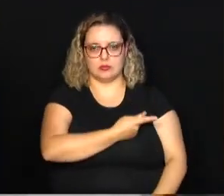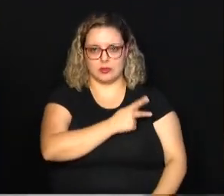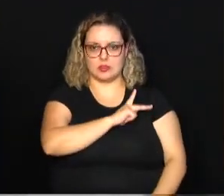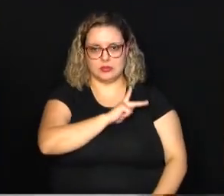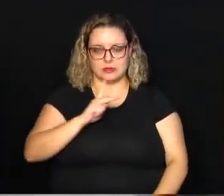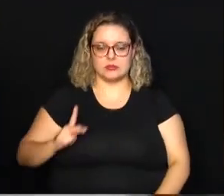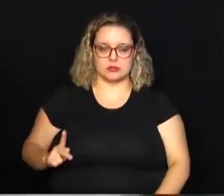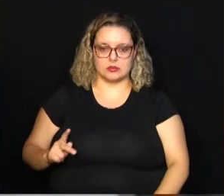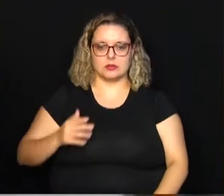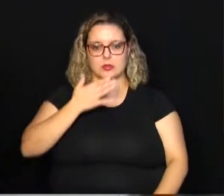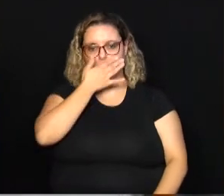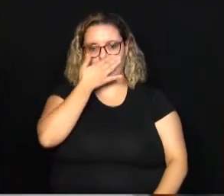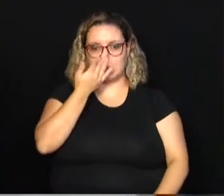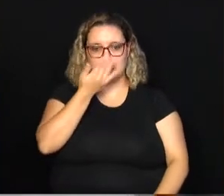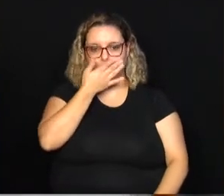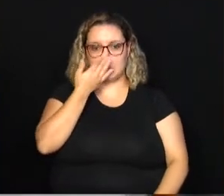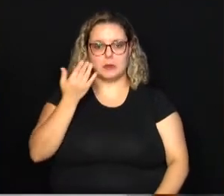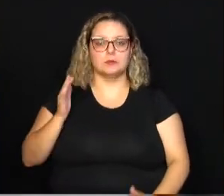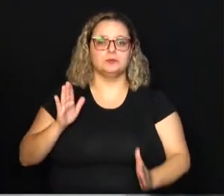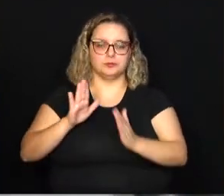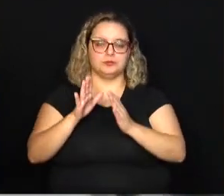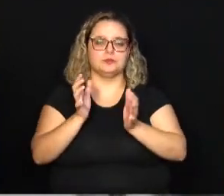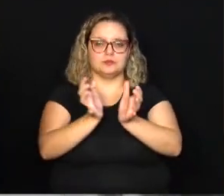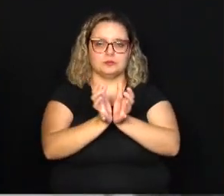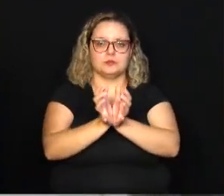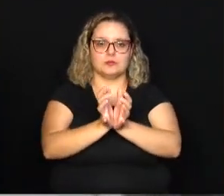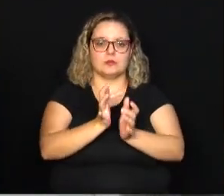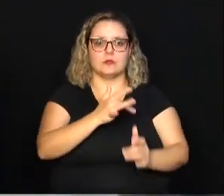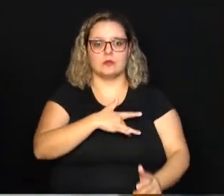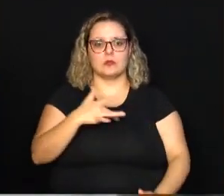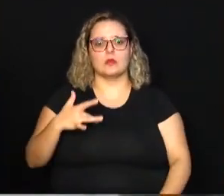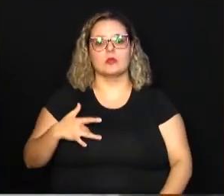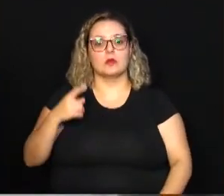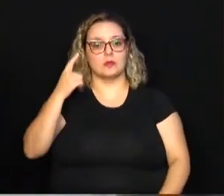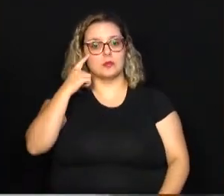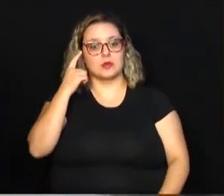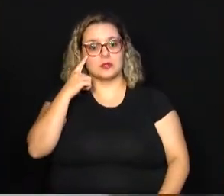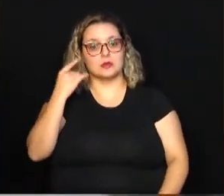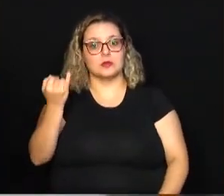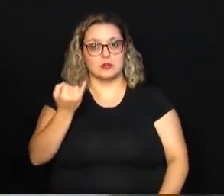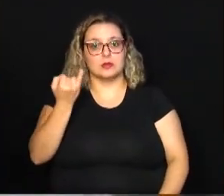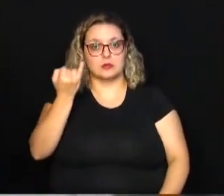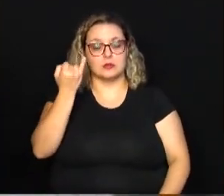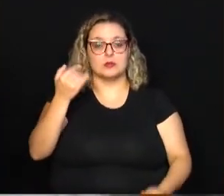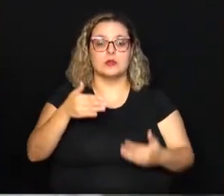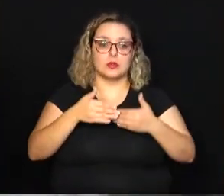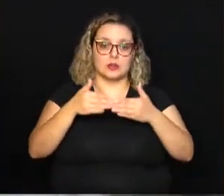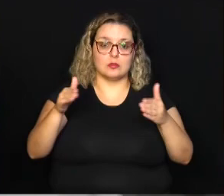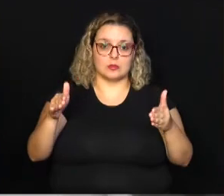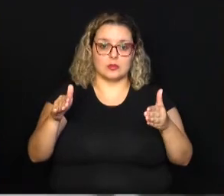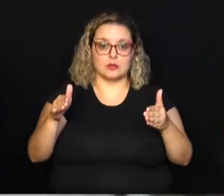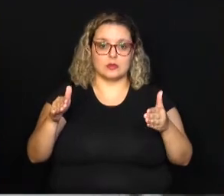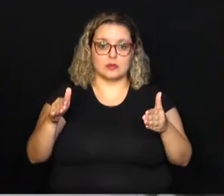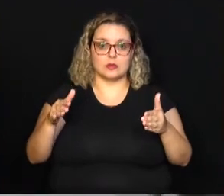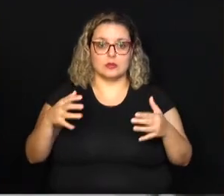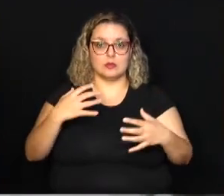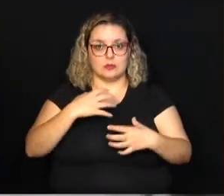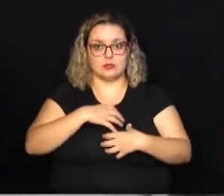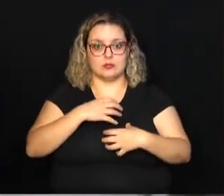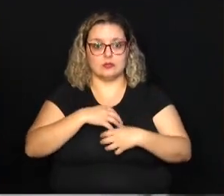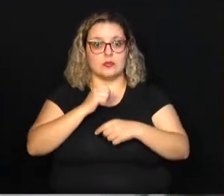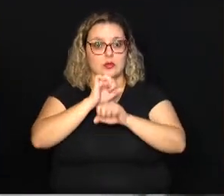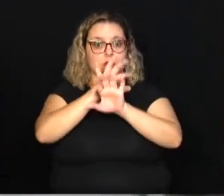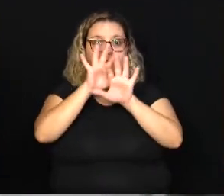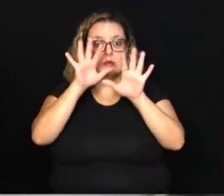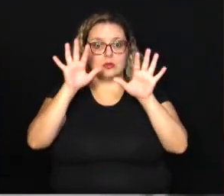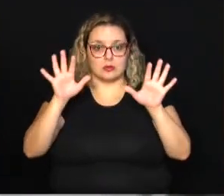pela condução sua aqui à frente da Comissão de Saúde. Penso que é importante, né, esta abertura, esta forma